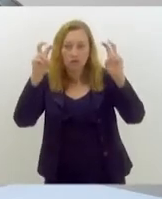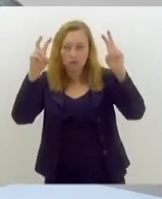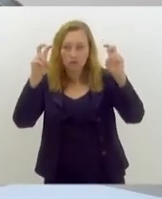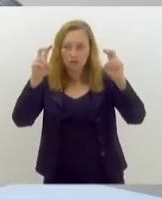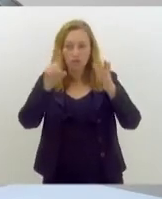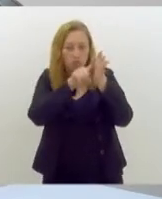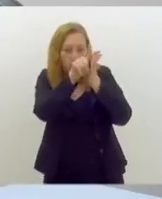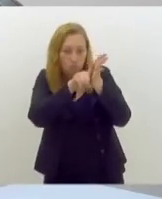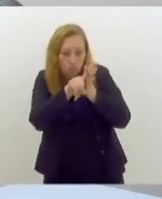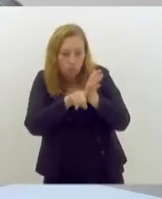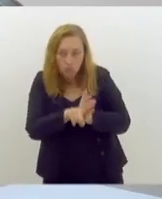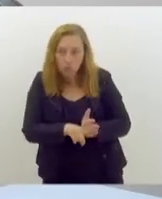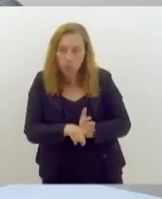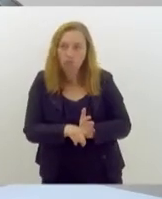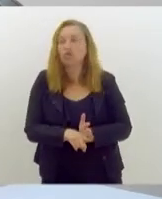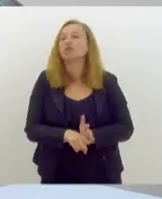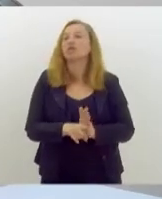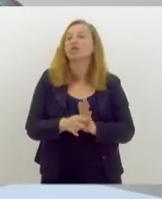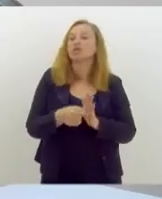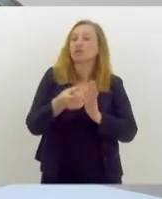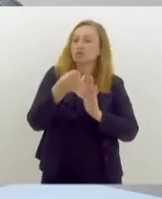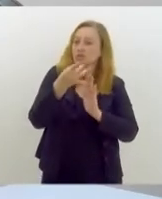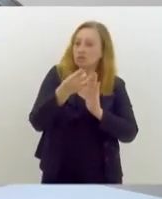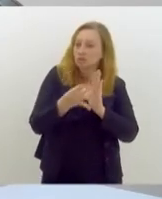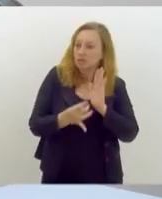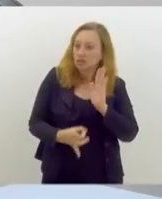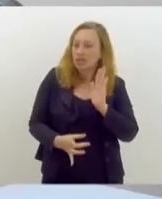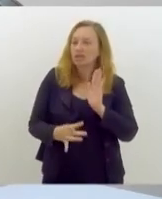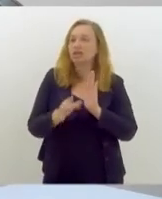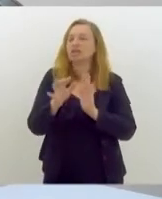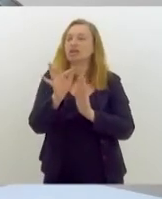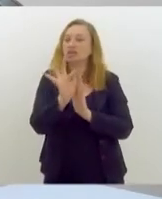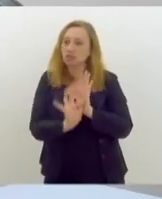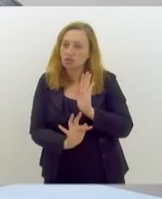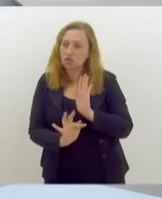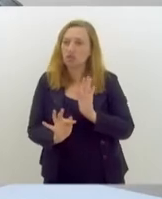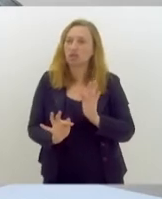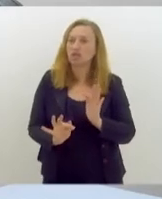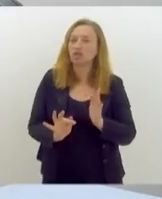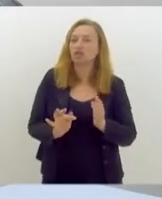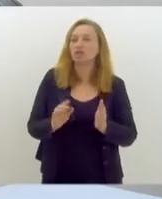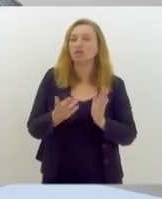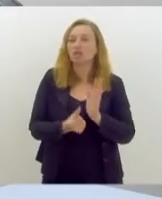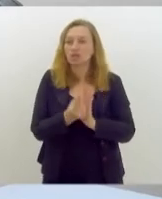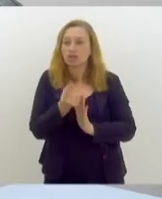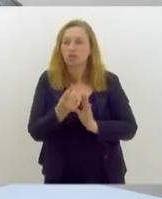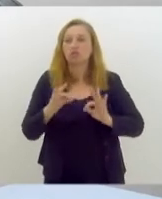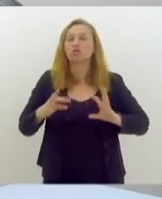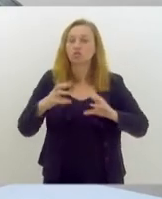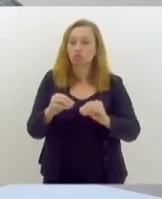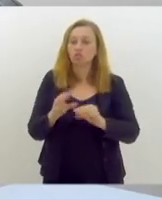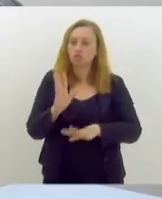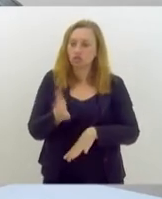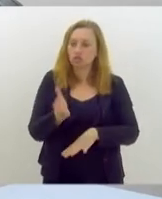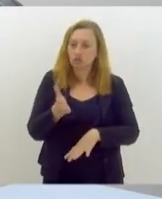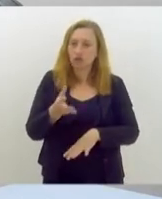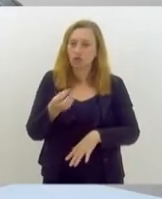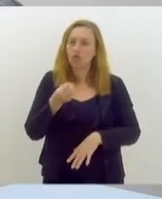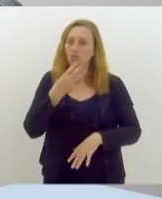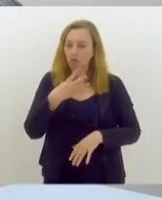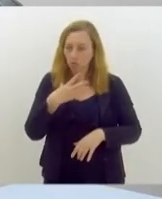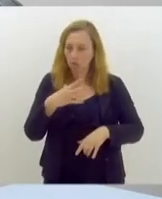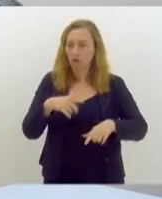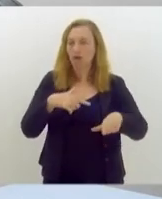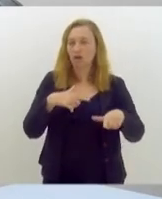analisando os textos analisando os dados financeiros e matemáticos só por isso já terá sido uma grande